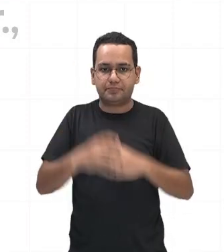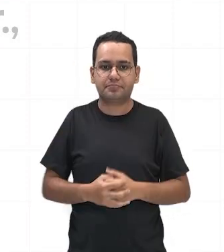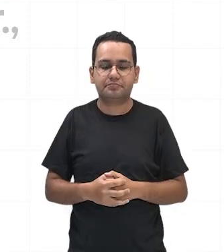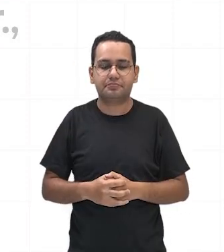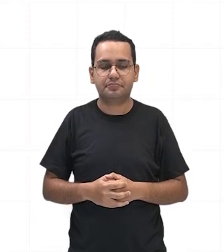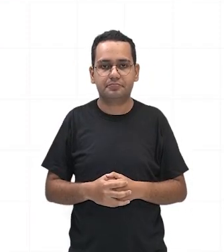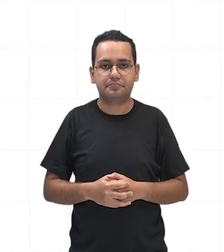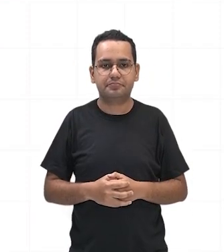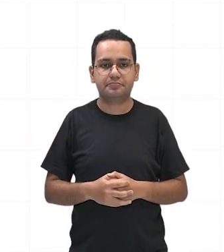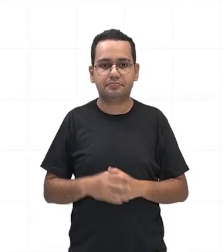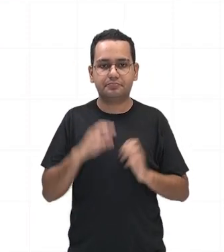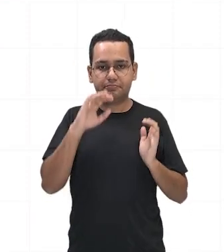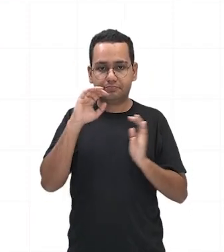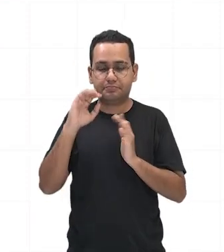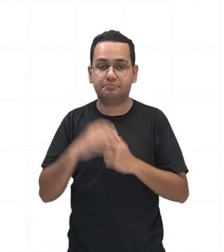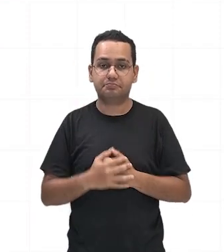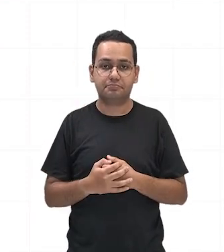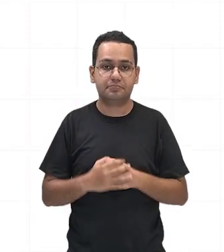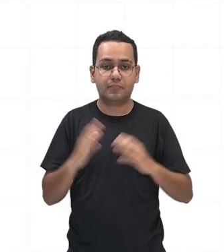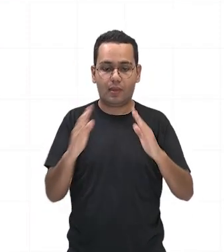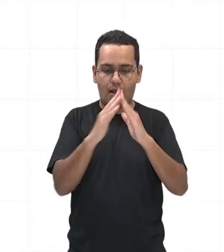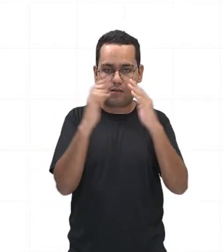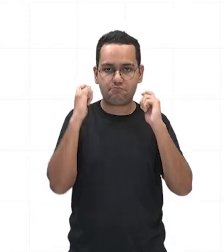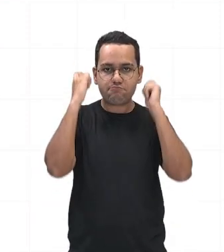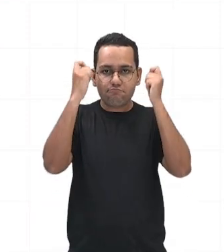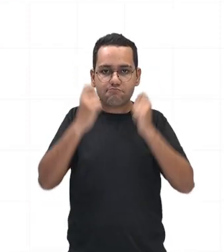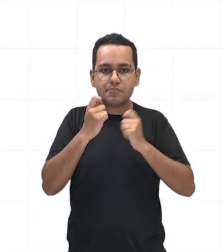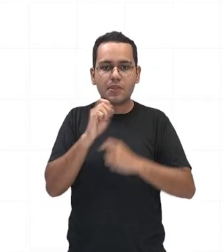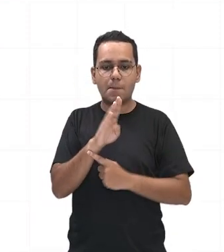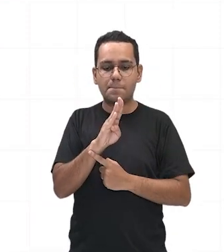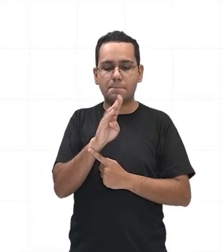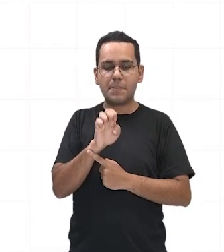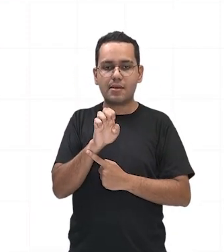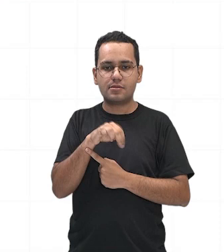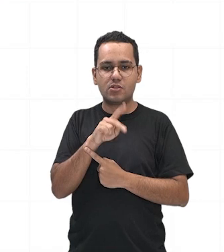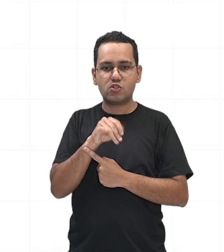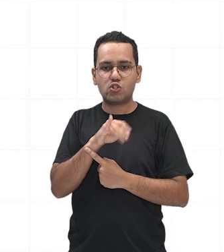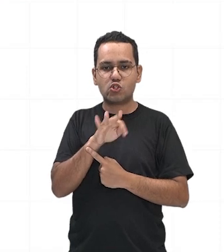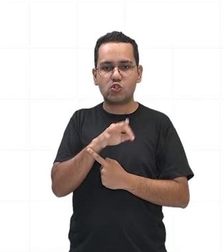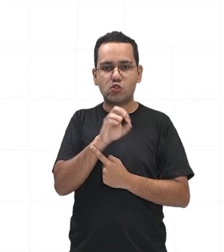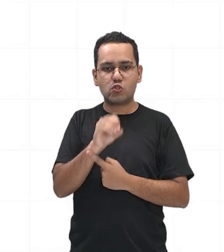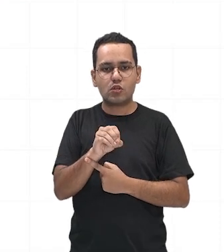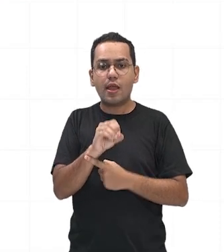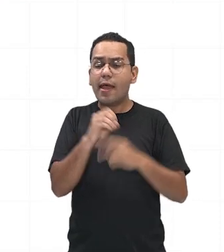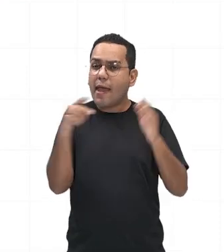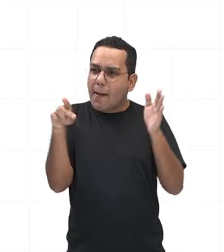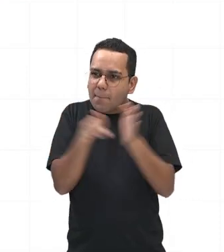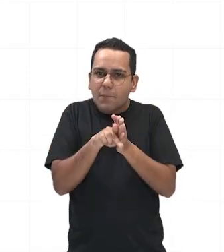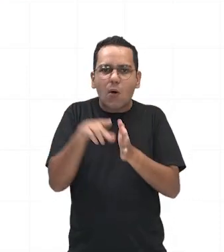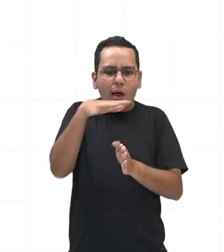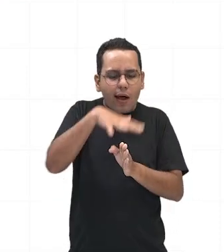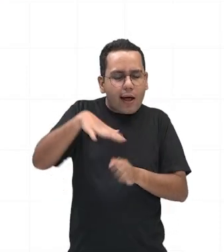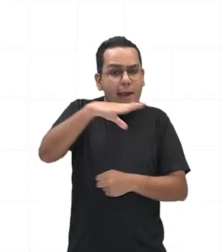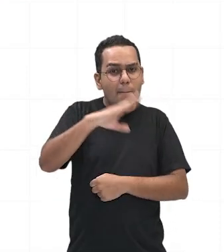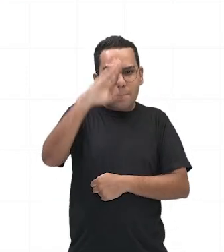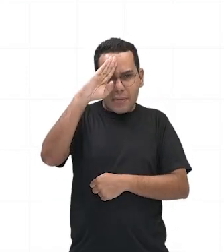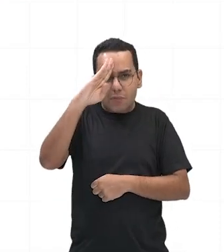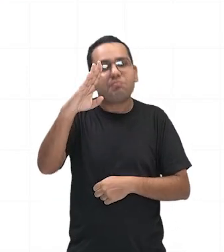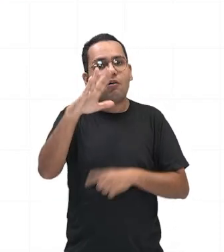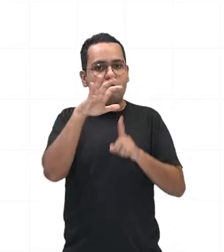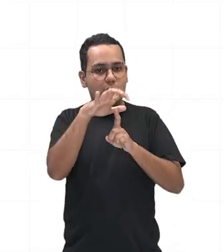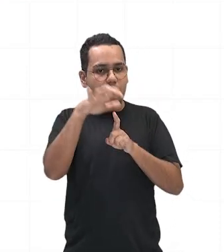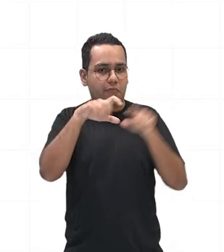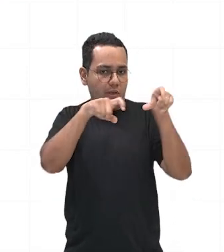beneditinos, eles eram, então, o quê? Escolas de agricultura para toda a região na qual estavam